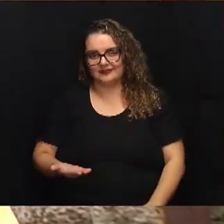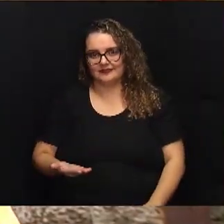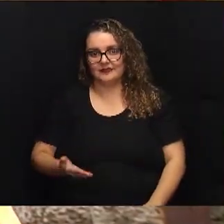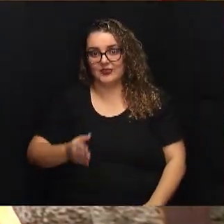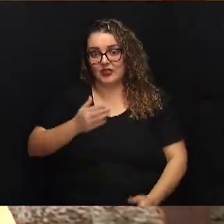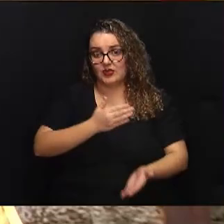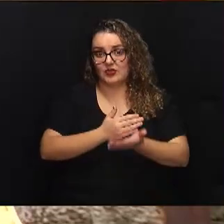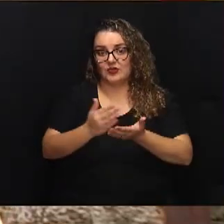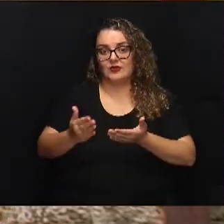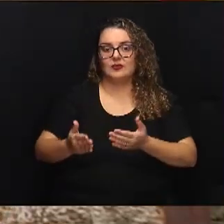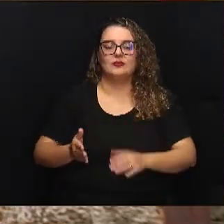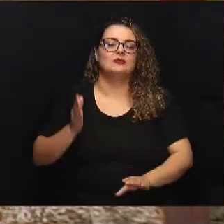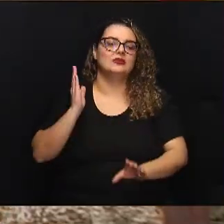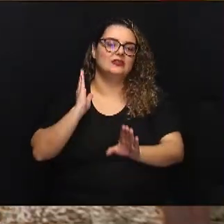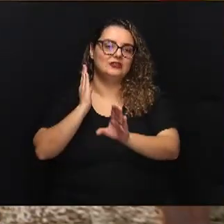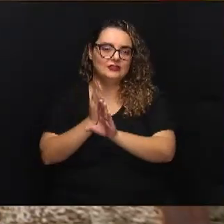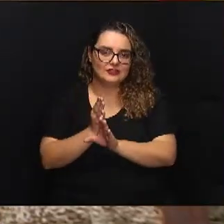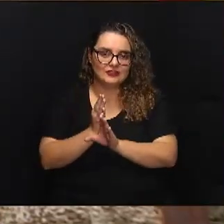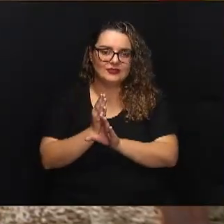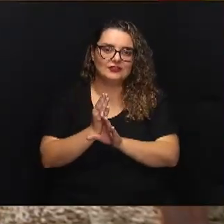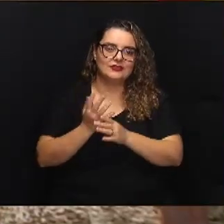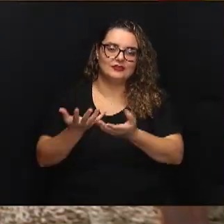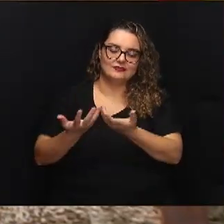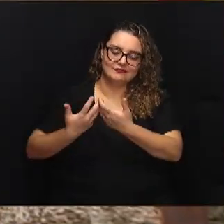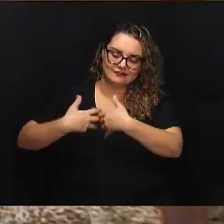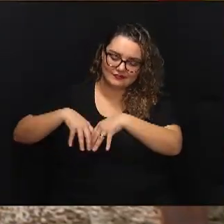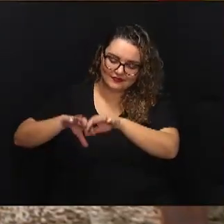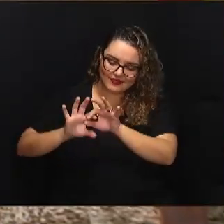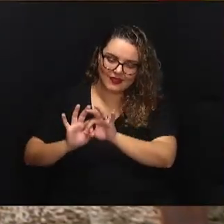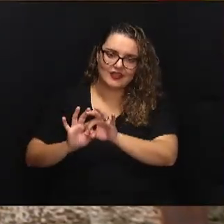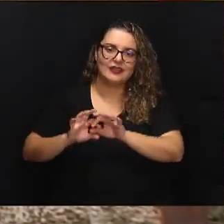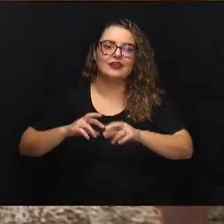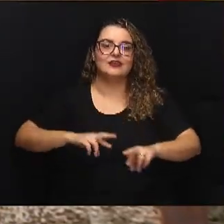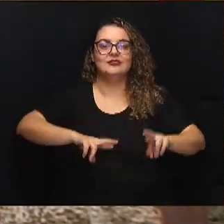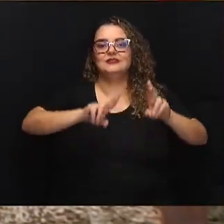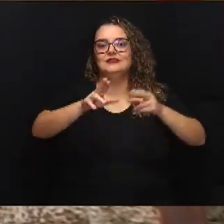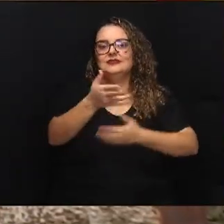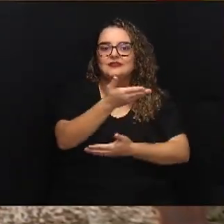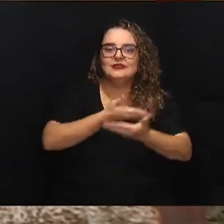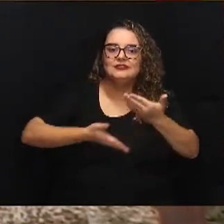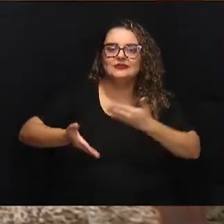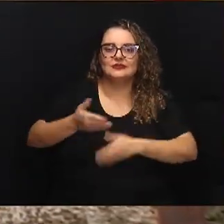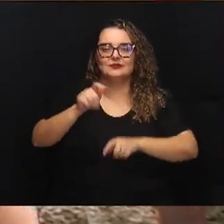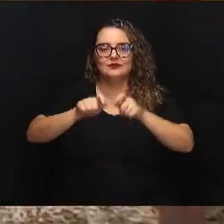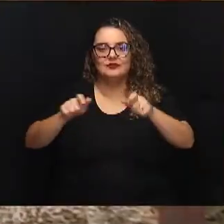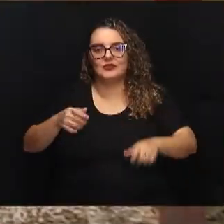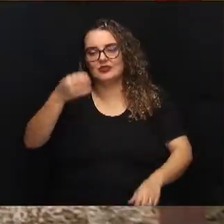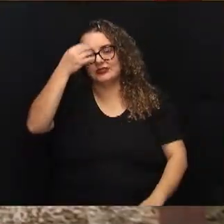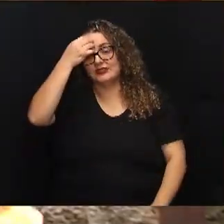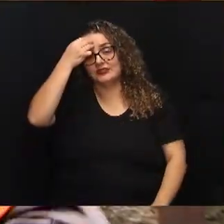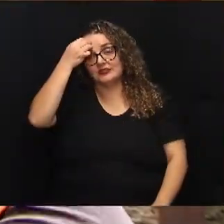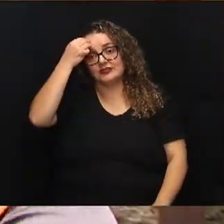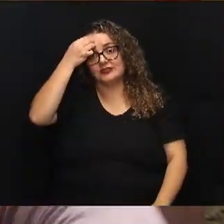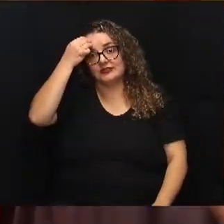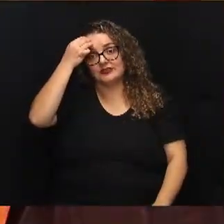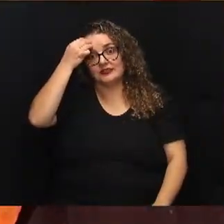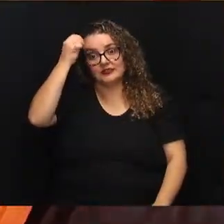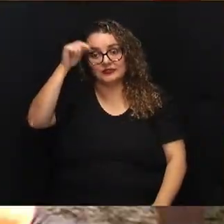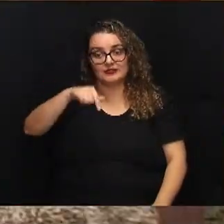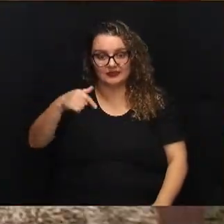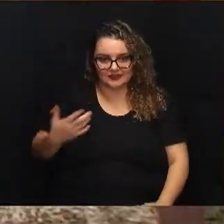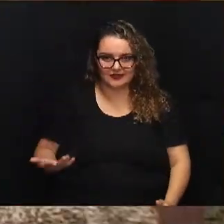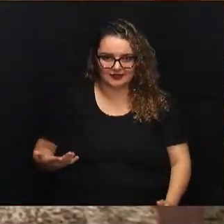princípio o encontro, a fraternidade e o desejo de poder compartilhar com mais pessoas. Então, estando aqui hoje nesse